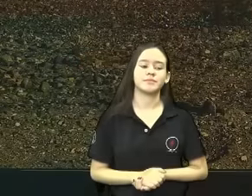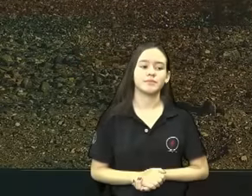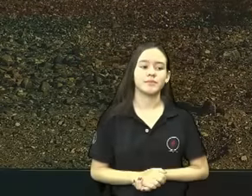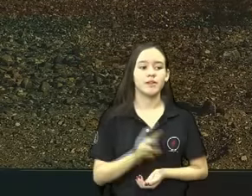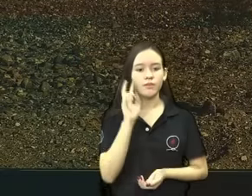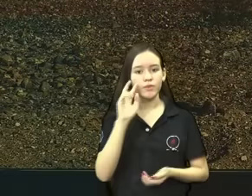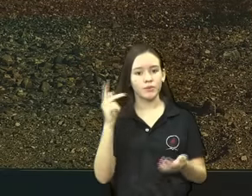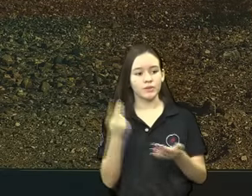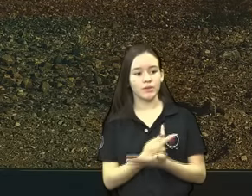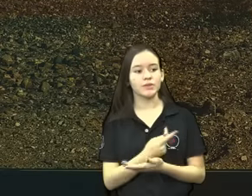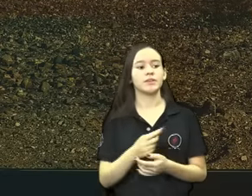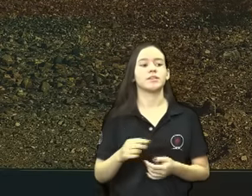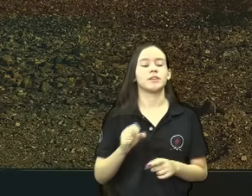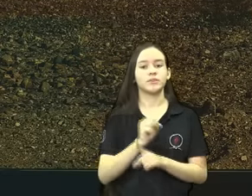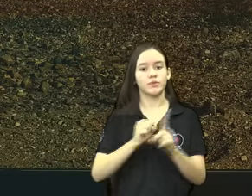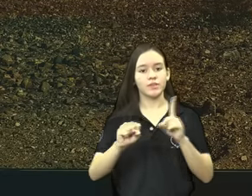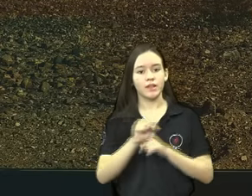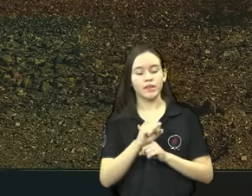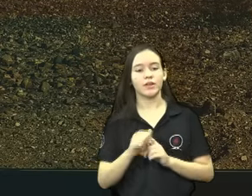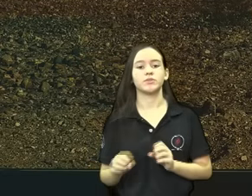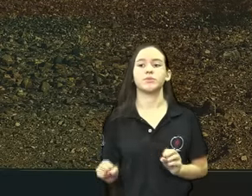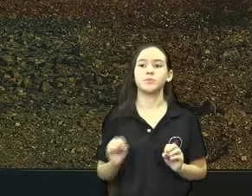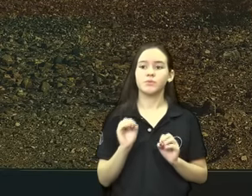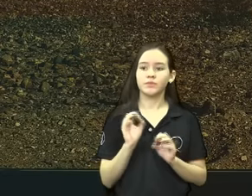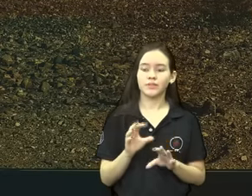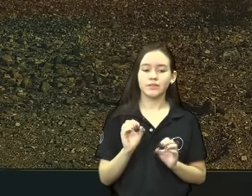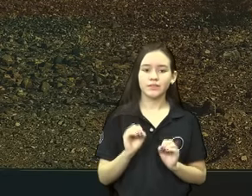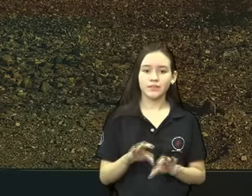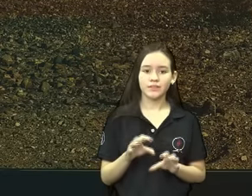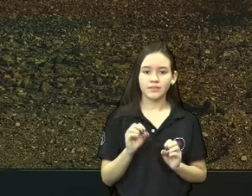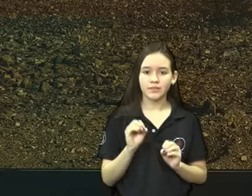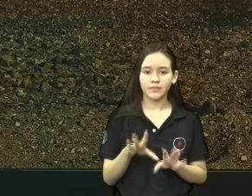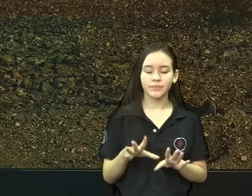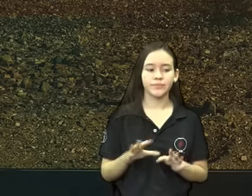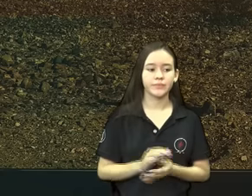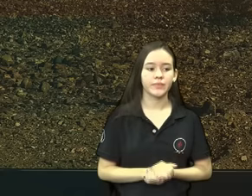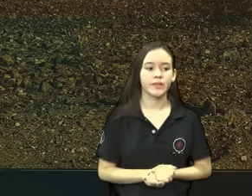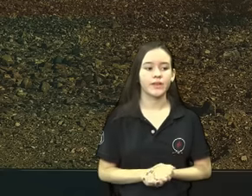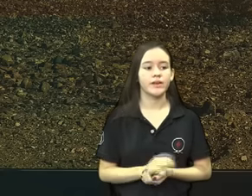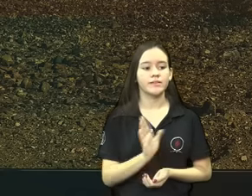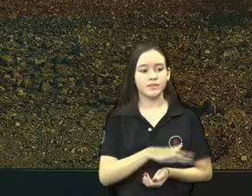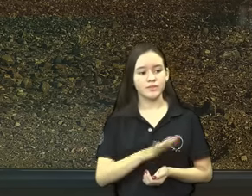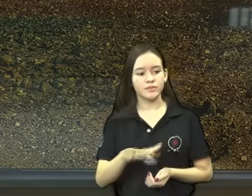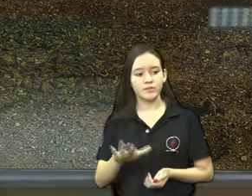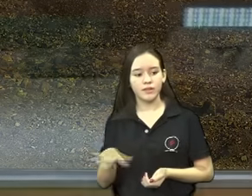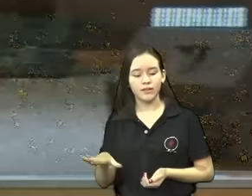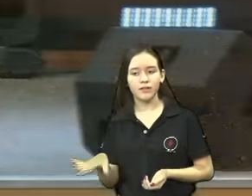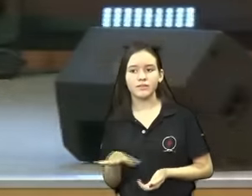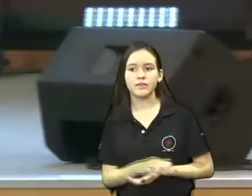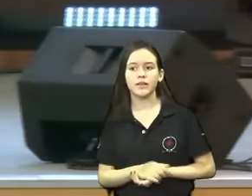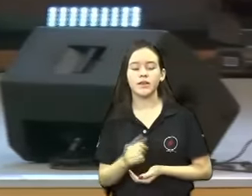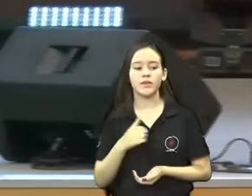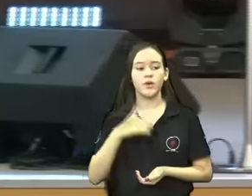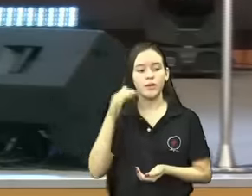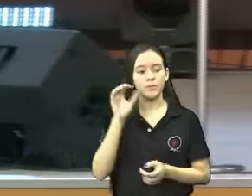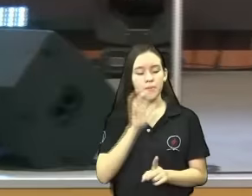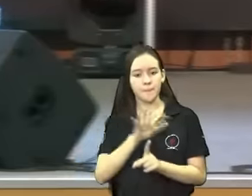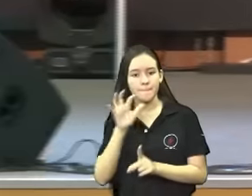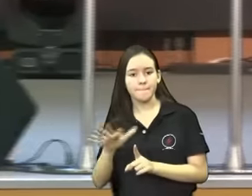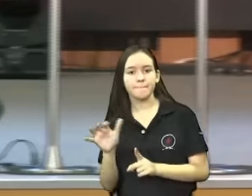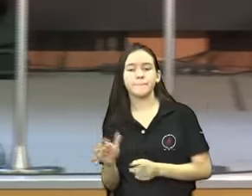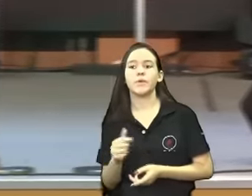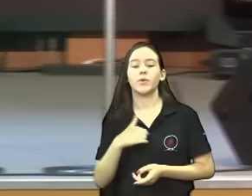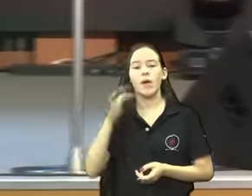sociedade hoje o ensino que eles querem curtir se até nas crianças Agora é eu aprendi uma coisa